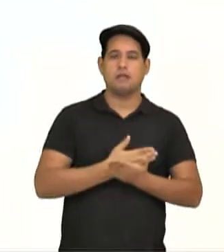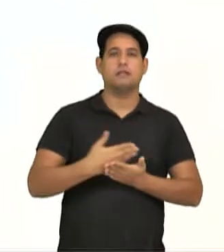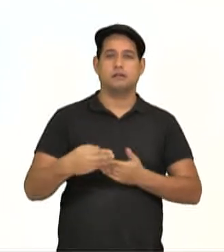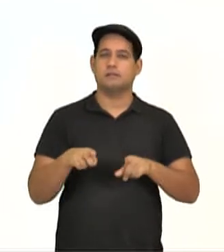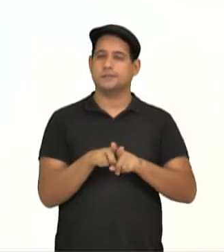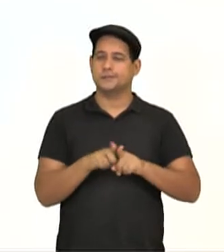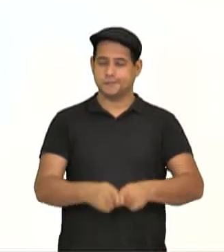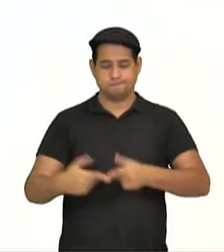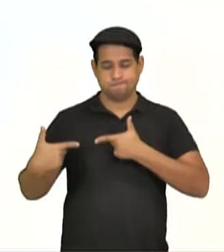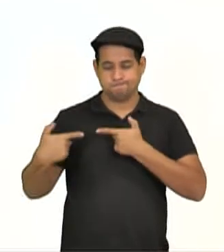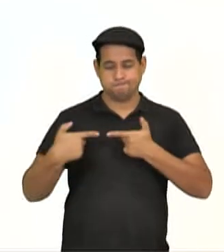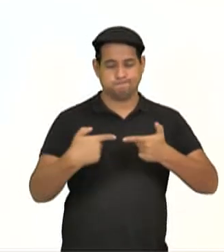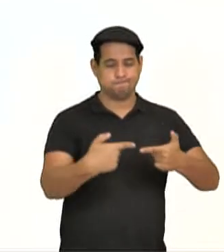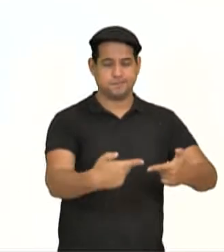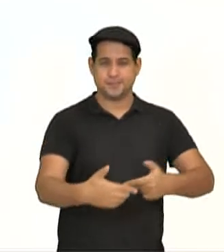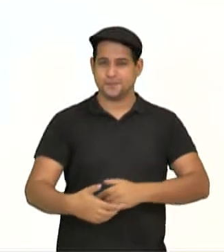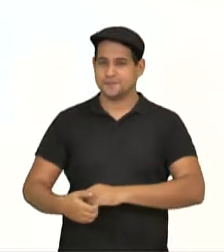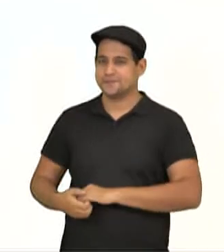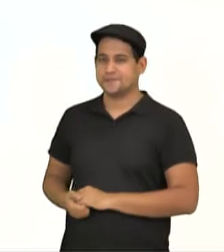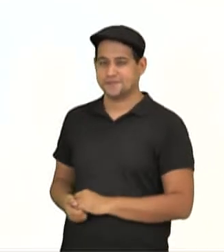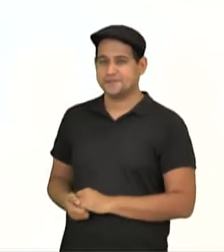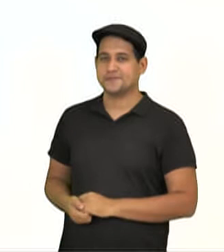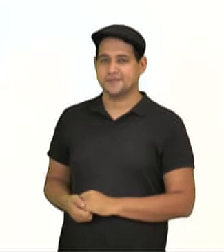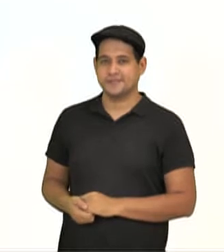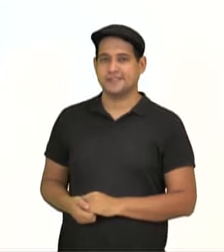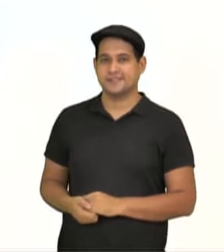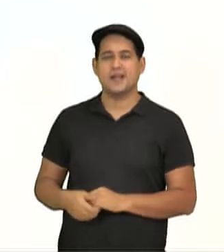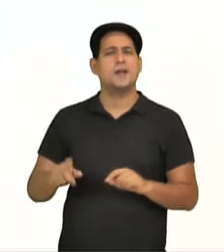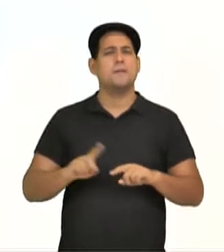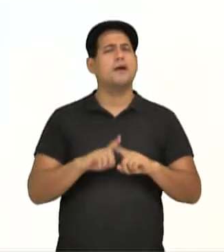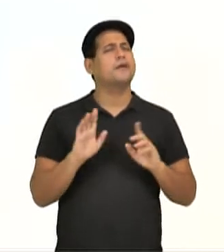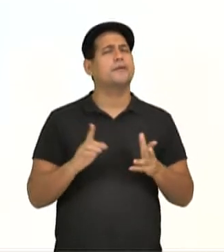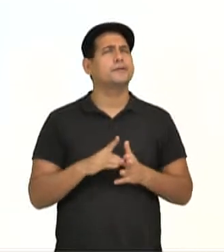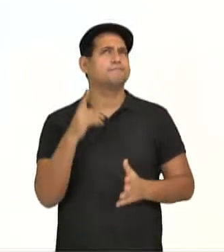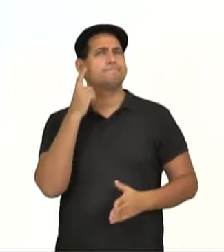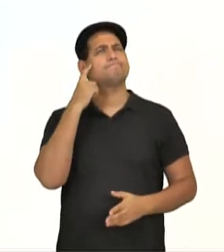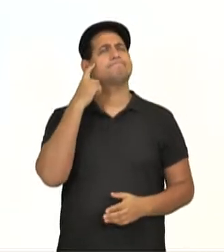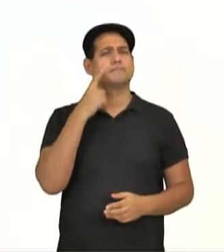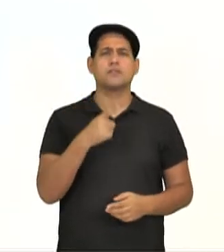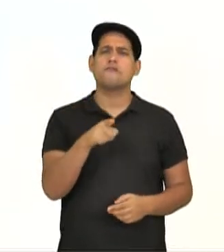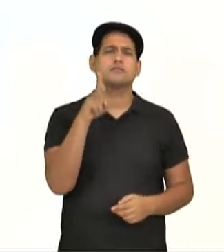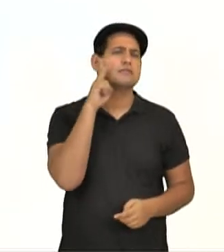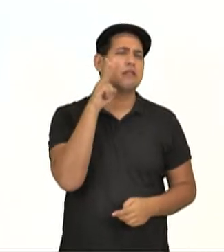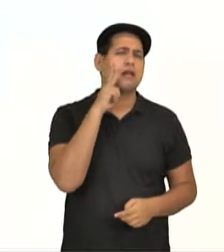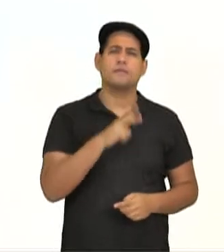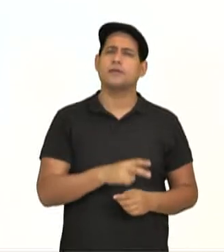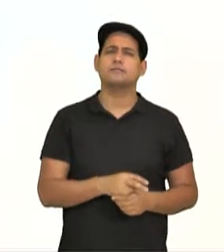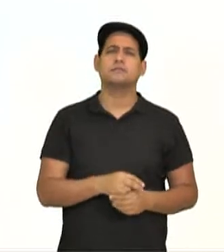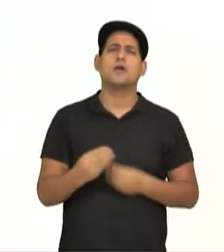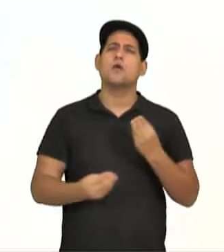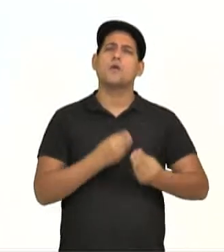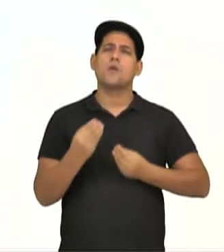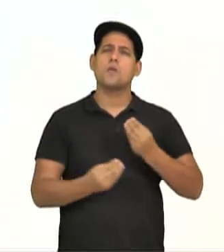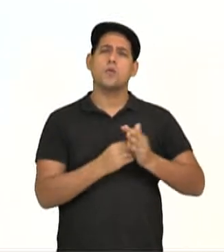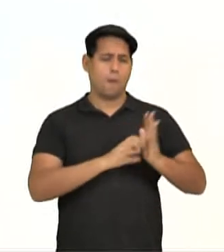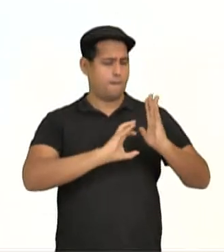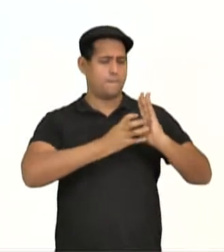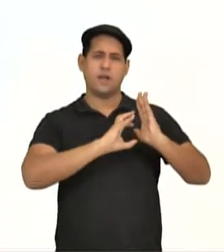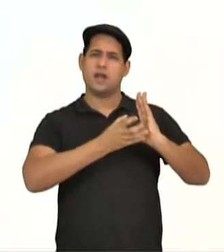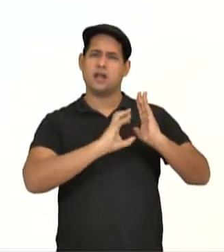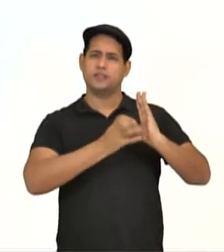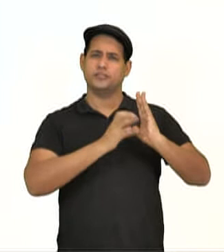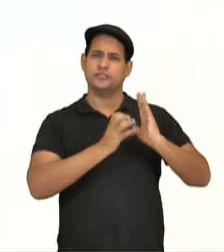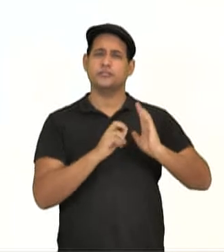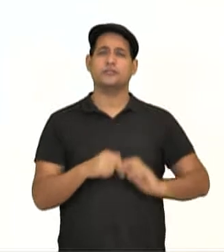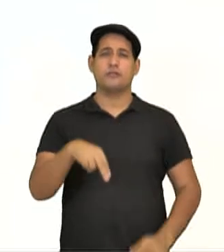dessa grande guerra. Tá? Mas vamos aqui nos perguntar, você lembra de que forma o Partido Nazista chegou ao